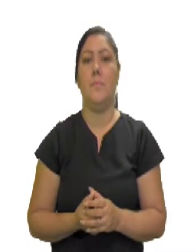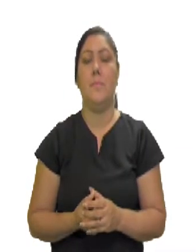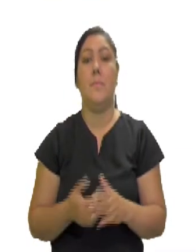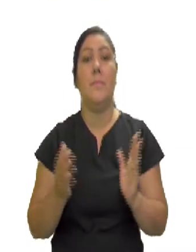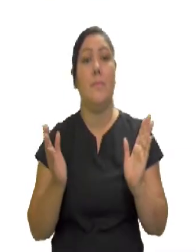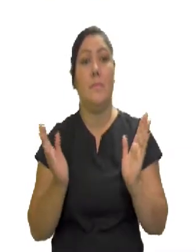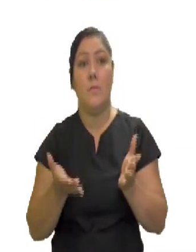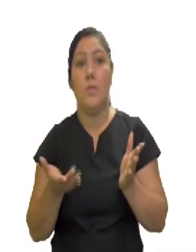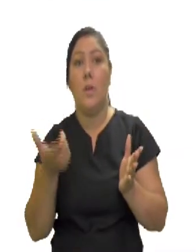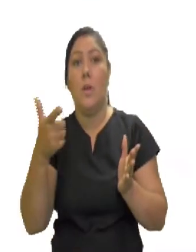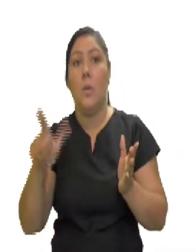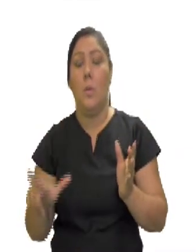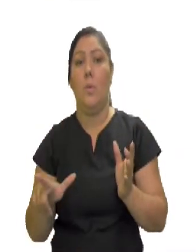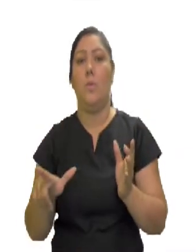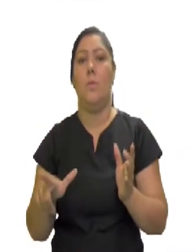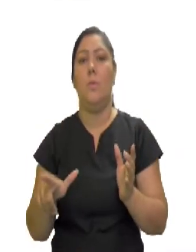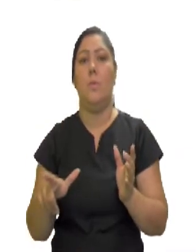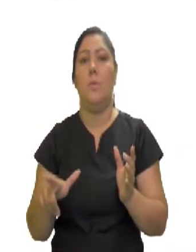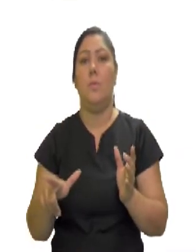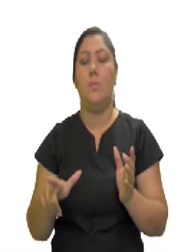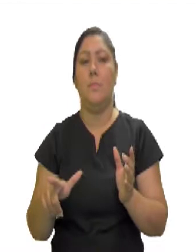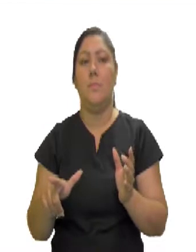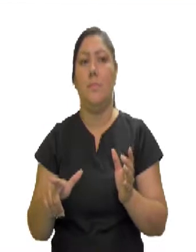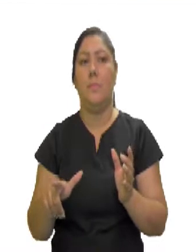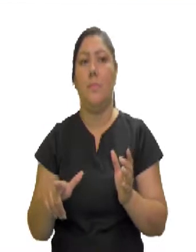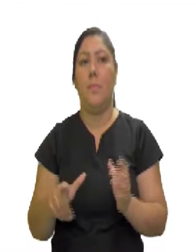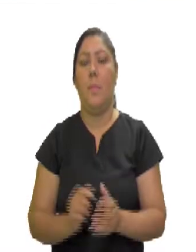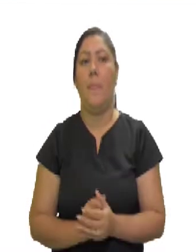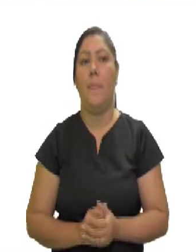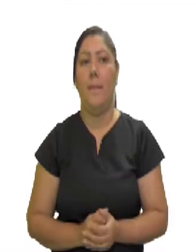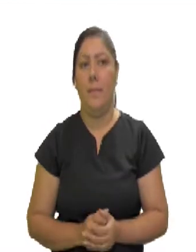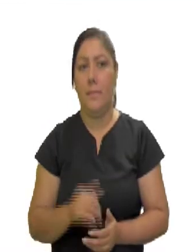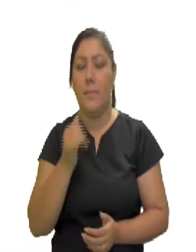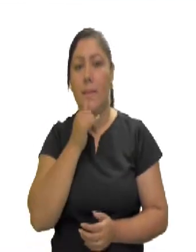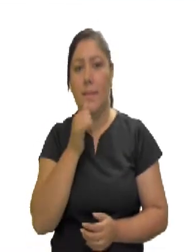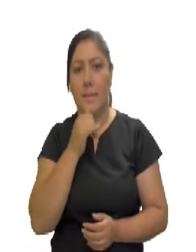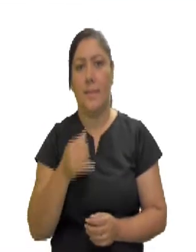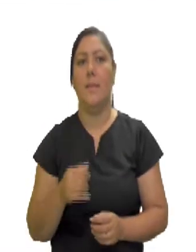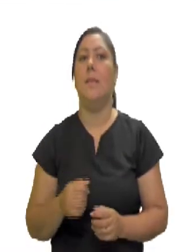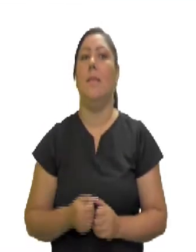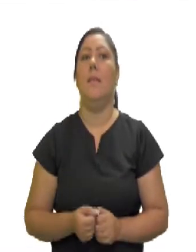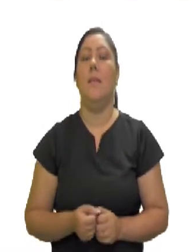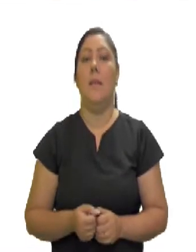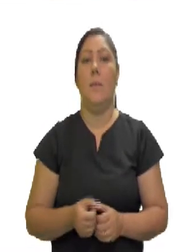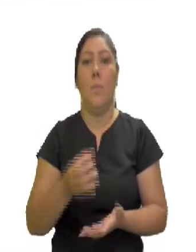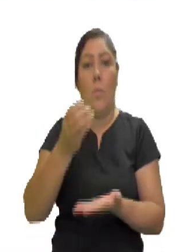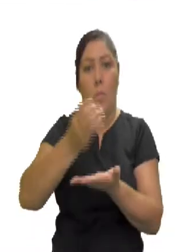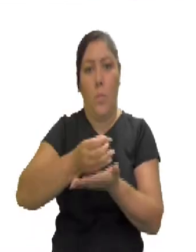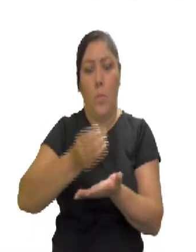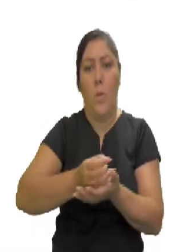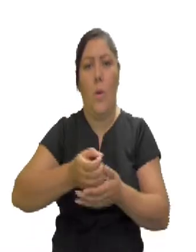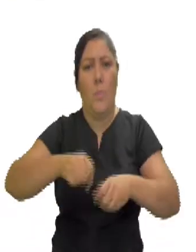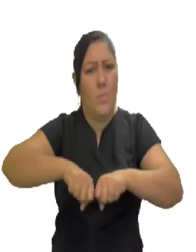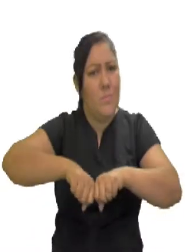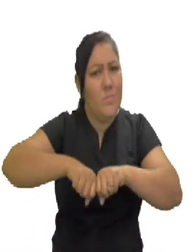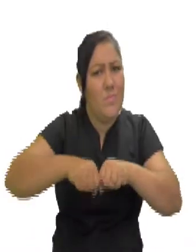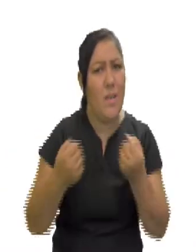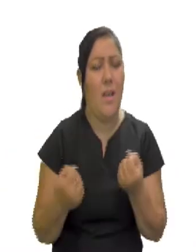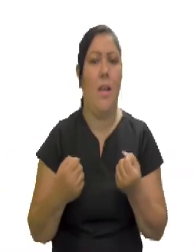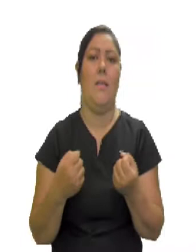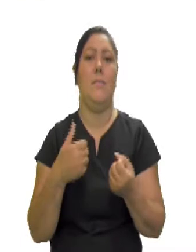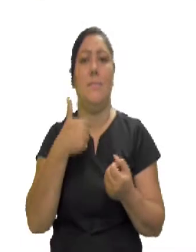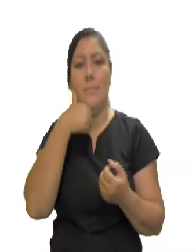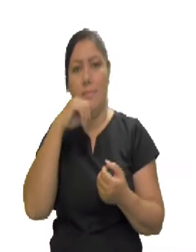sentido, por exemplo, quebrei o copo da mamãe. Quebrei no sentido real, eu quebrei o